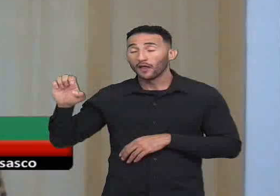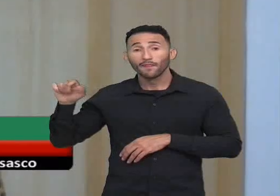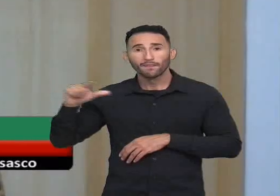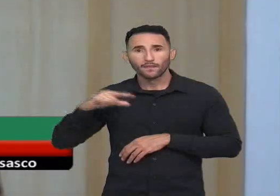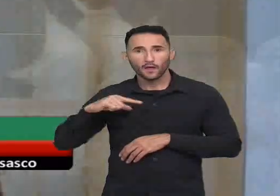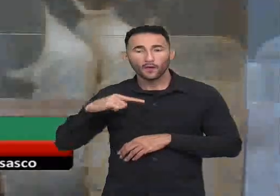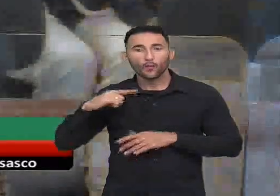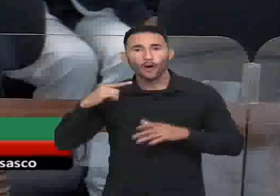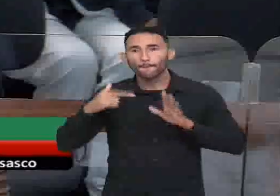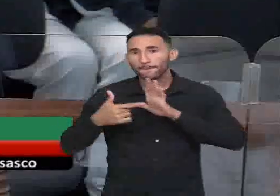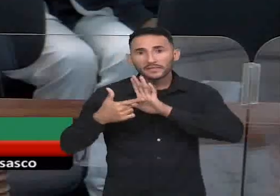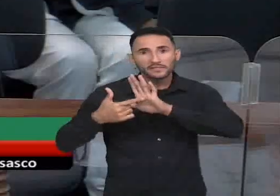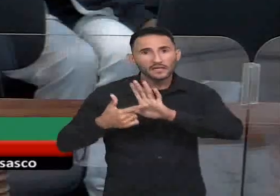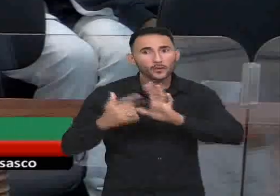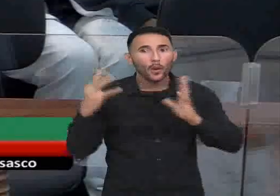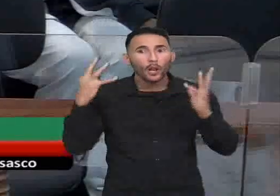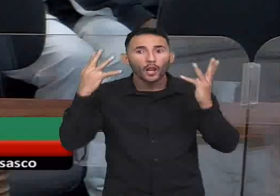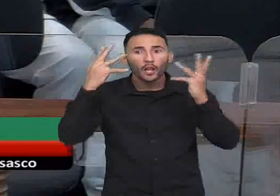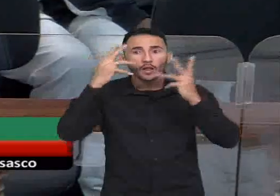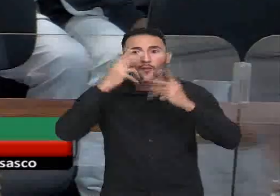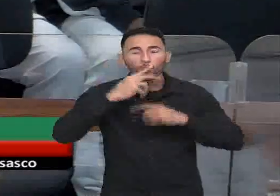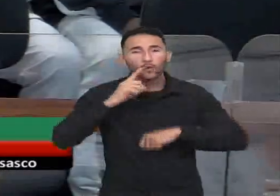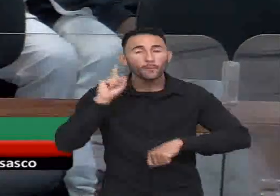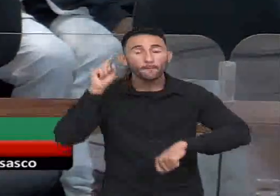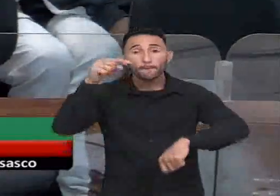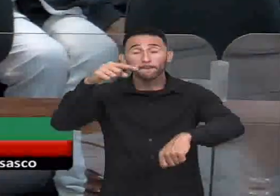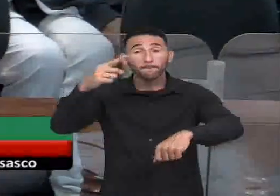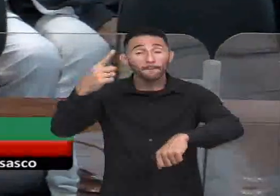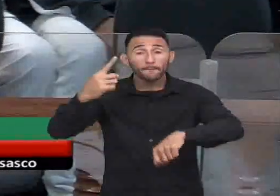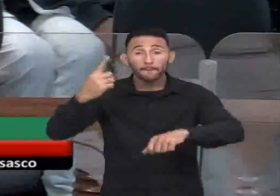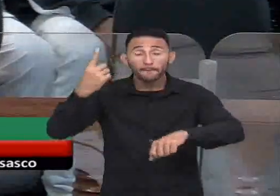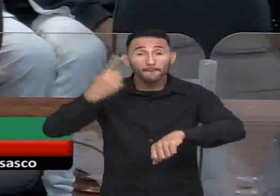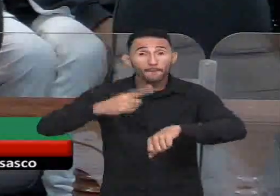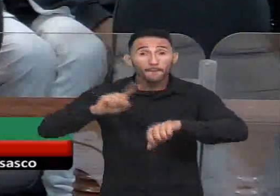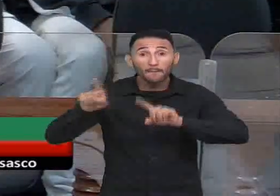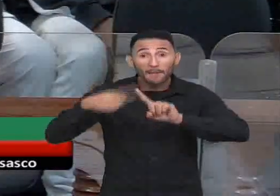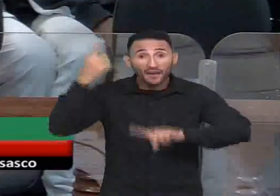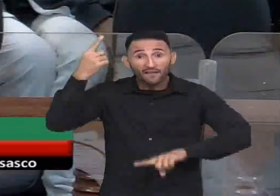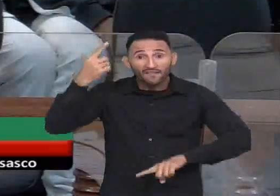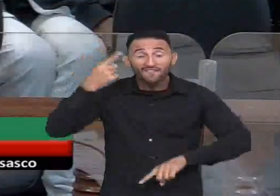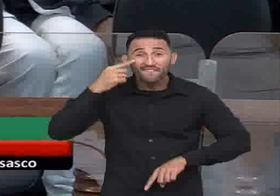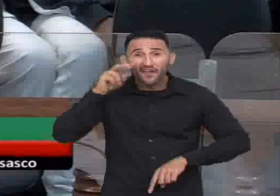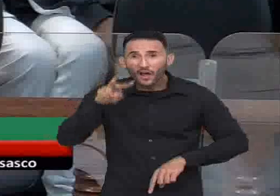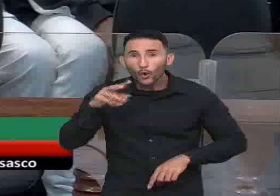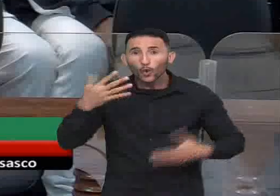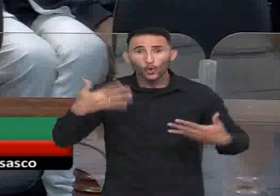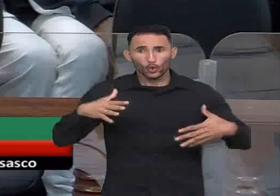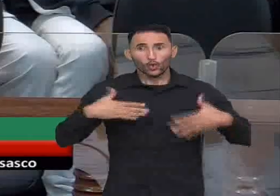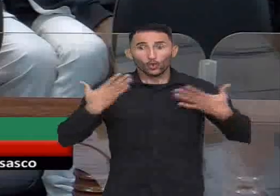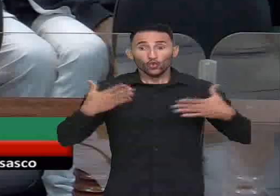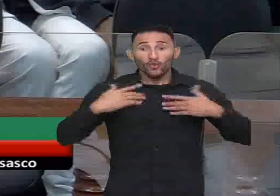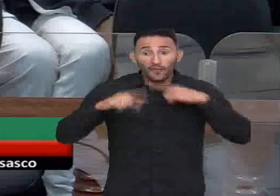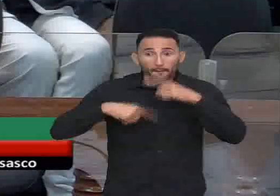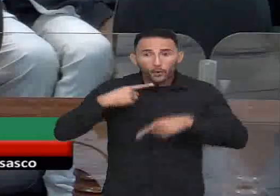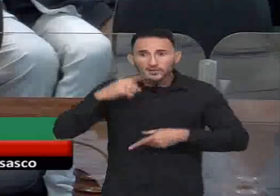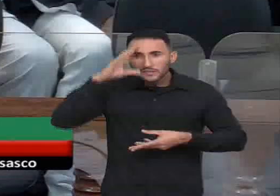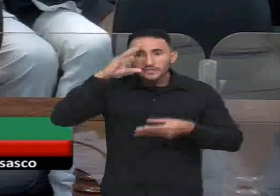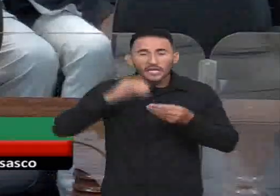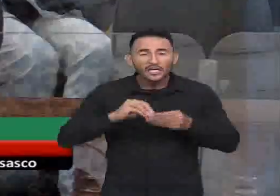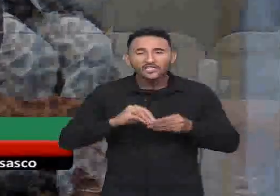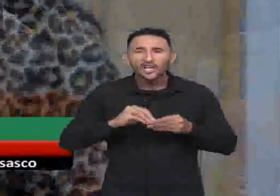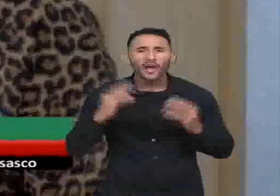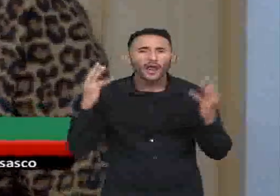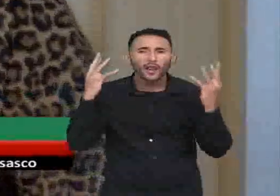lindíssimo, lindíssimo. Todo mundo fica assustado no primeiro momento, mas depois que entende, é lindíssimo, porque é